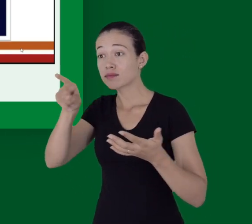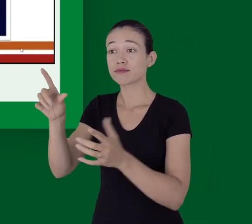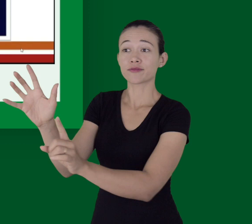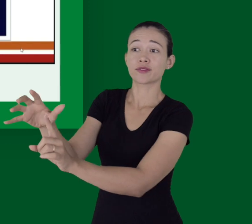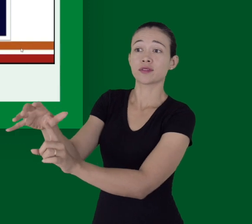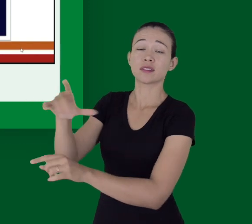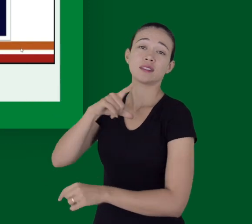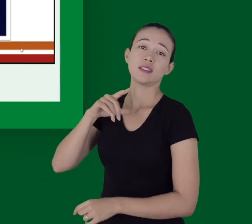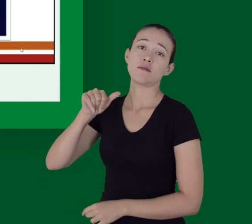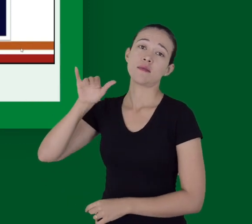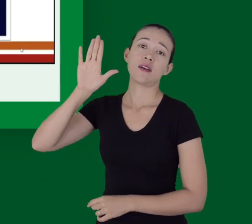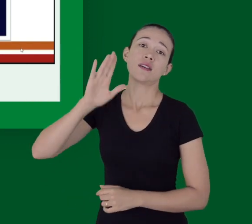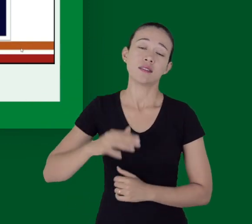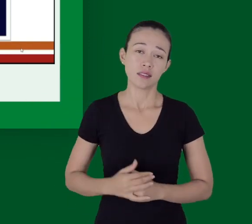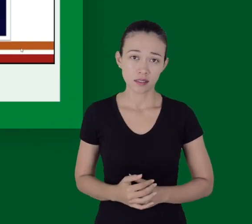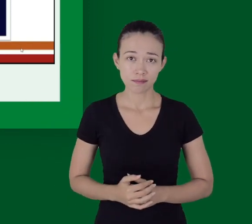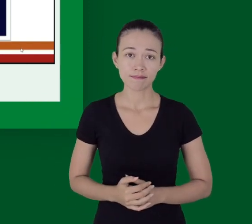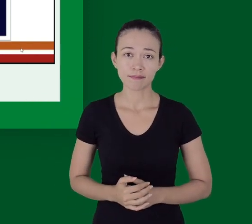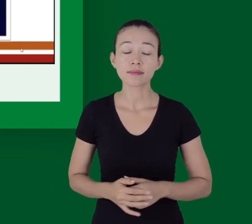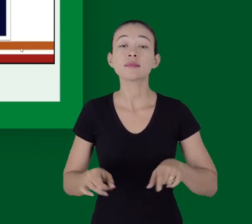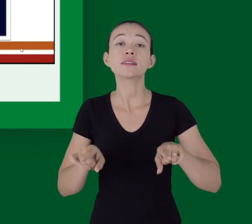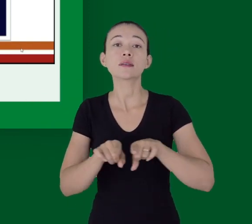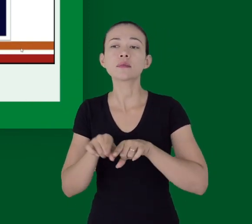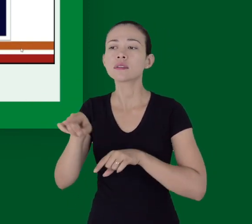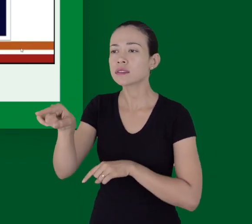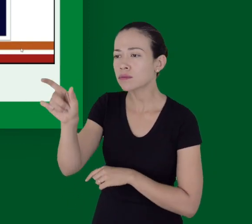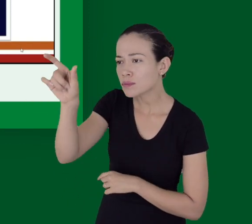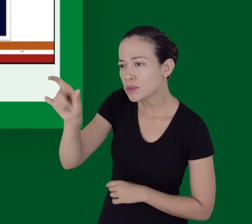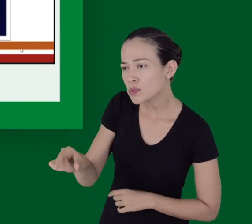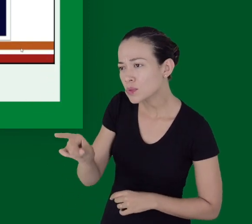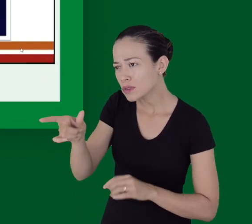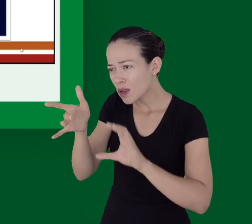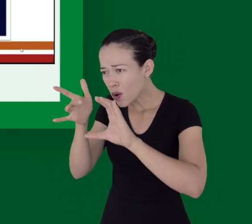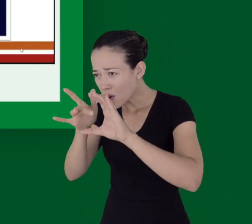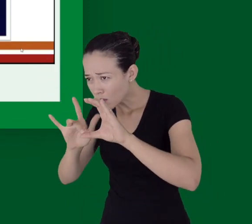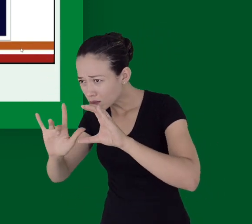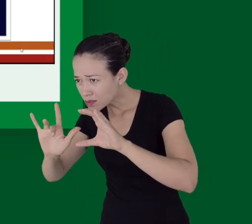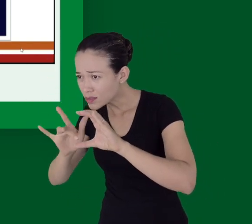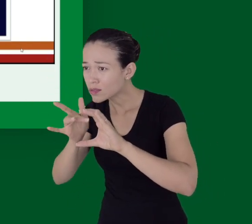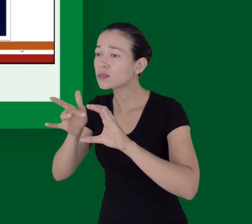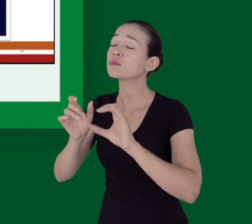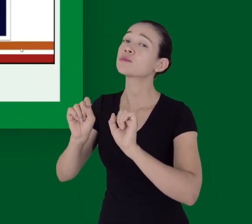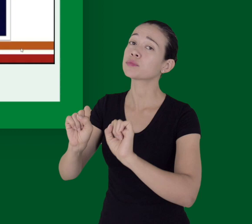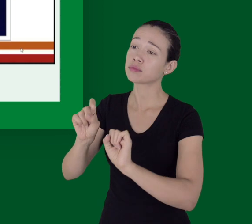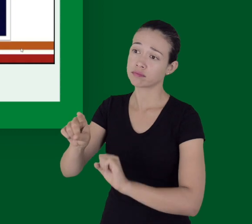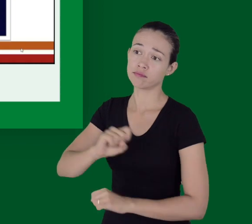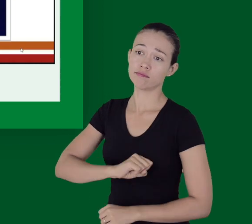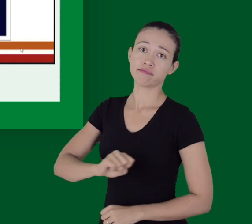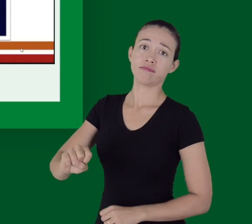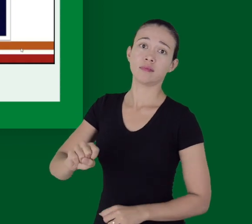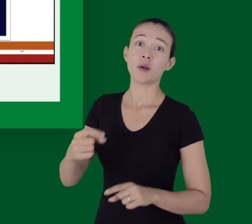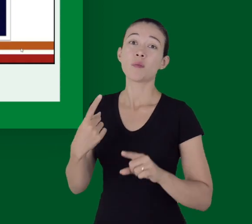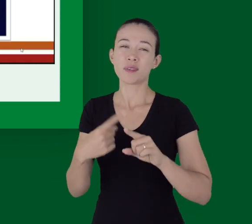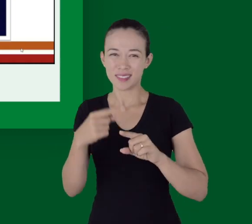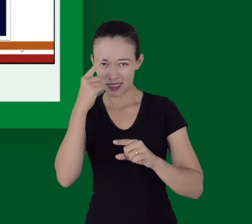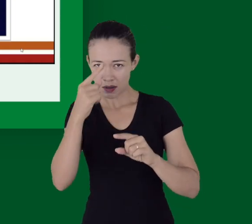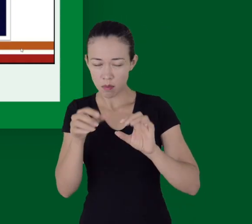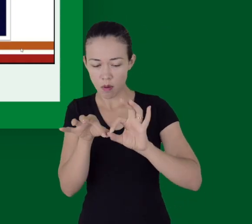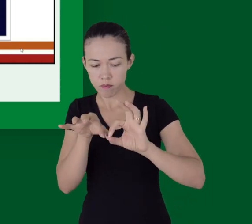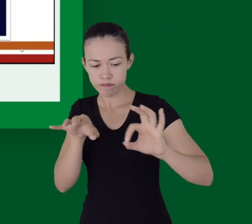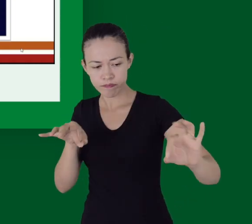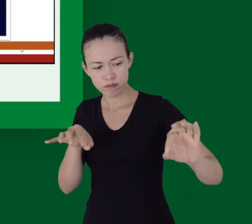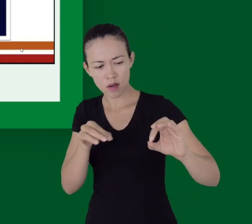Hereditariedade, história familiar, é um dos fatores de risco que a gente não consegue mudar. Então, a gente precisa